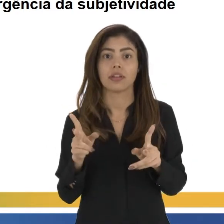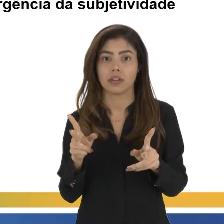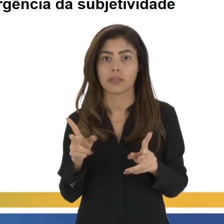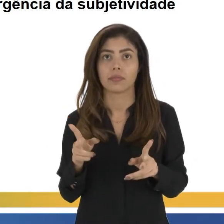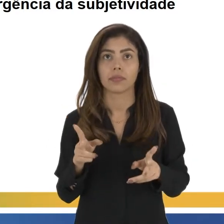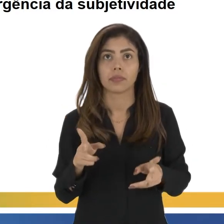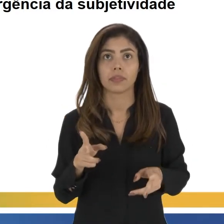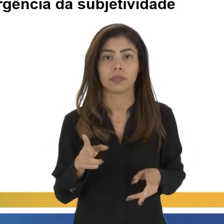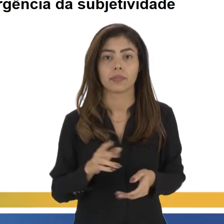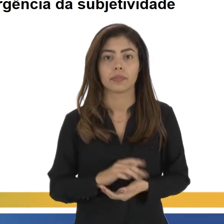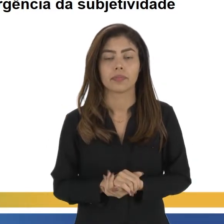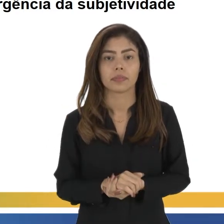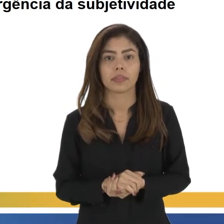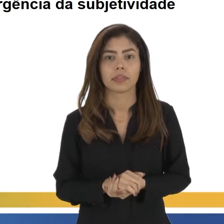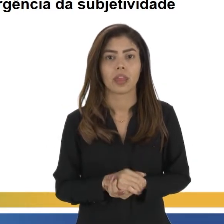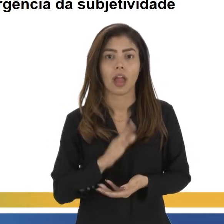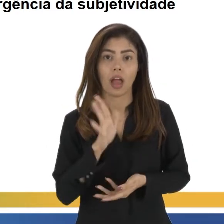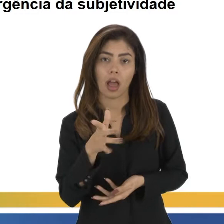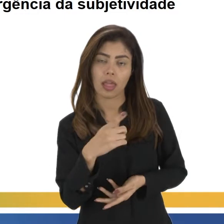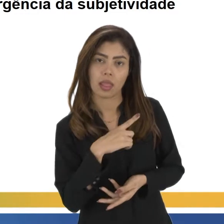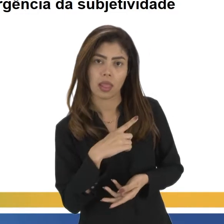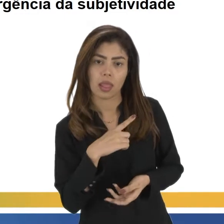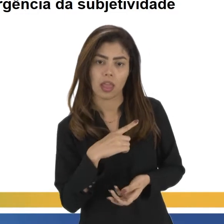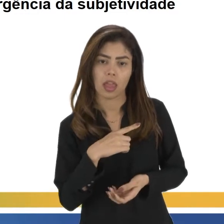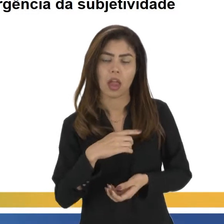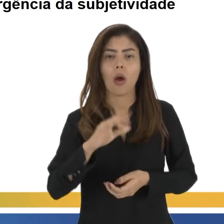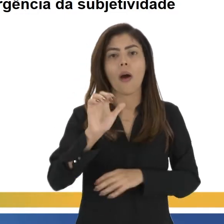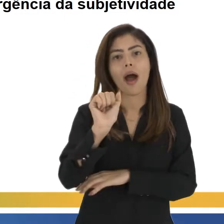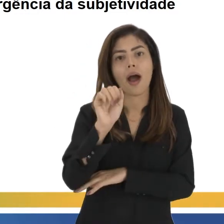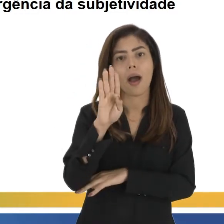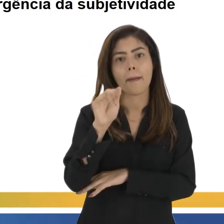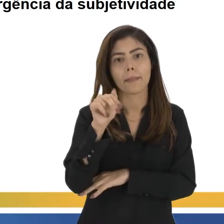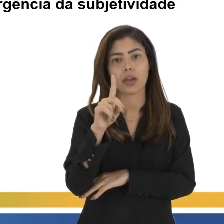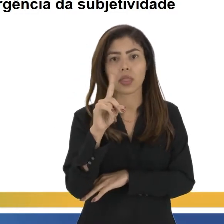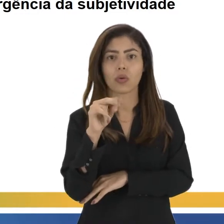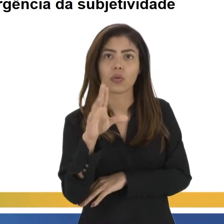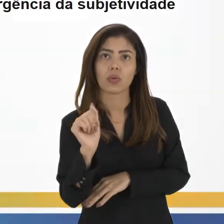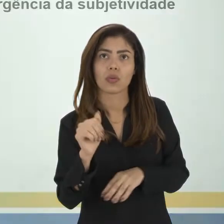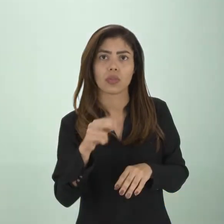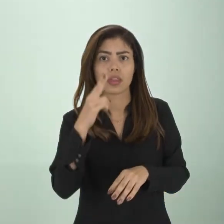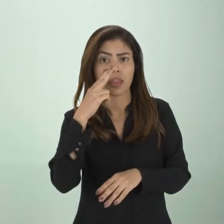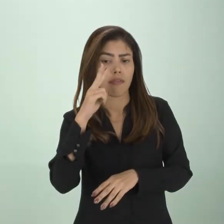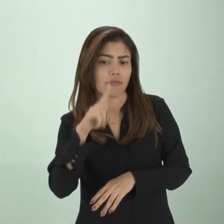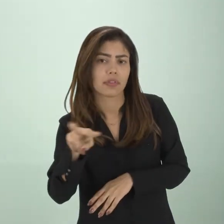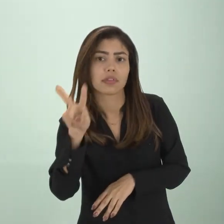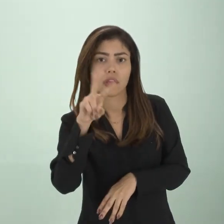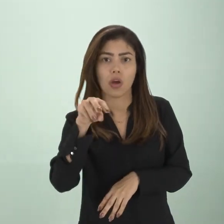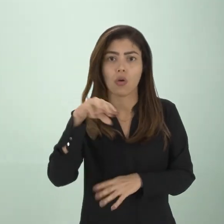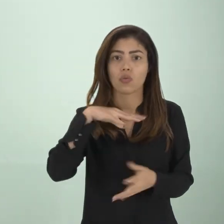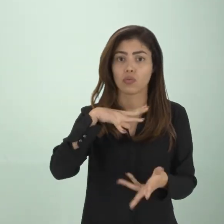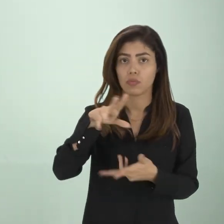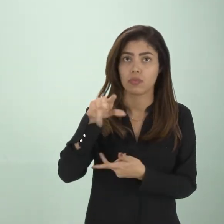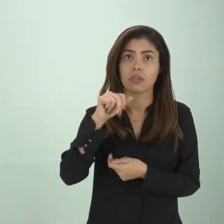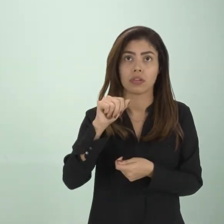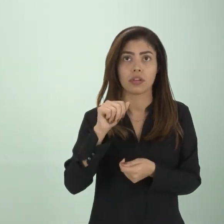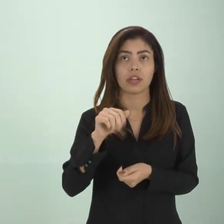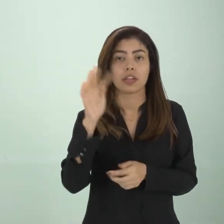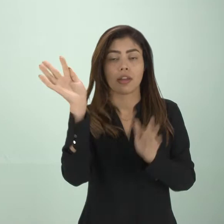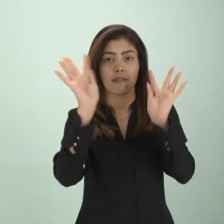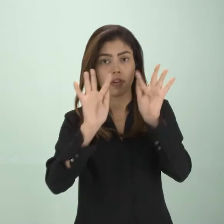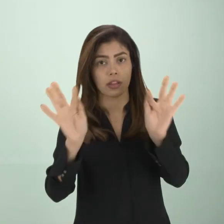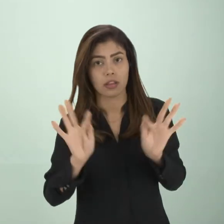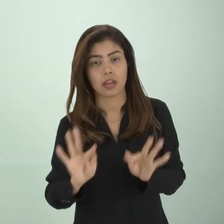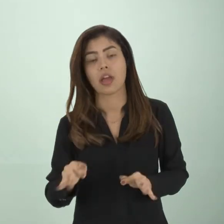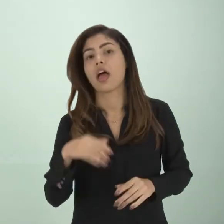porque há um abandono dessa visão mundana, haja visto que a